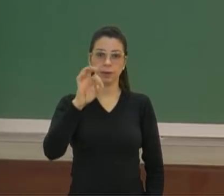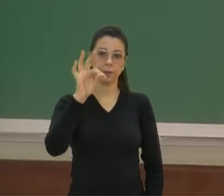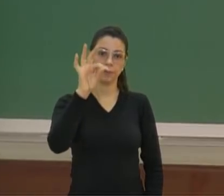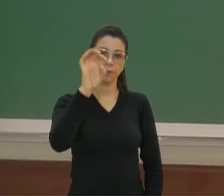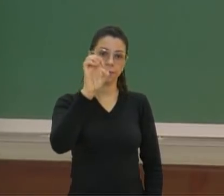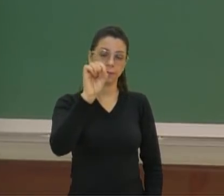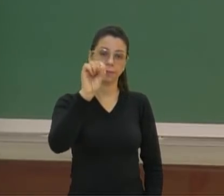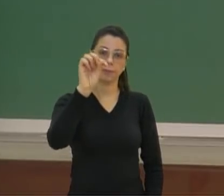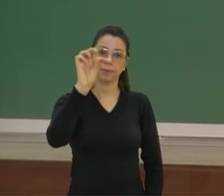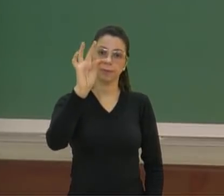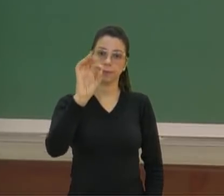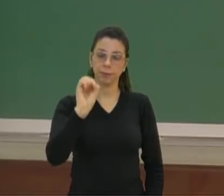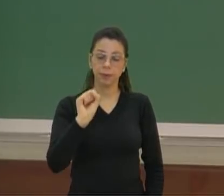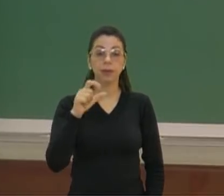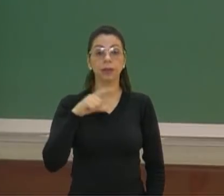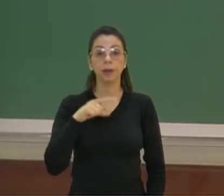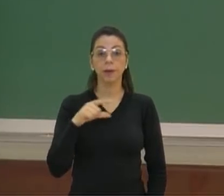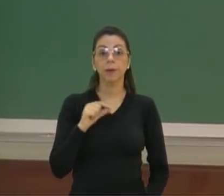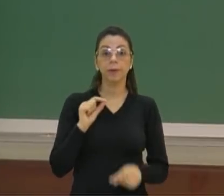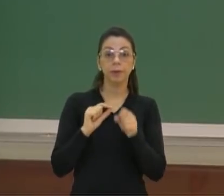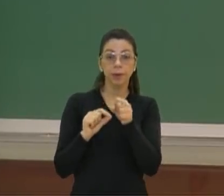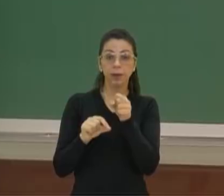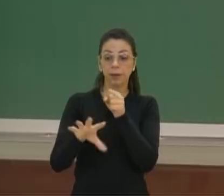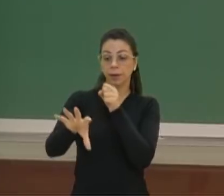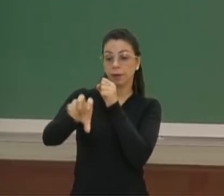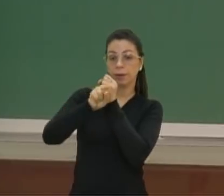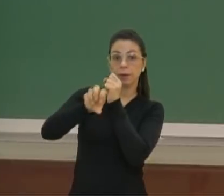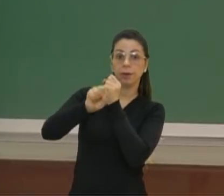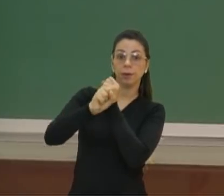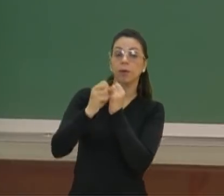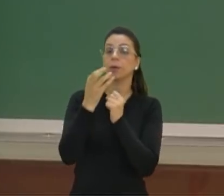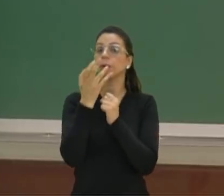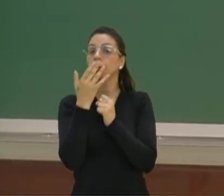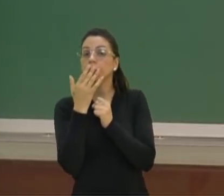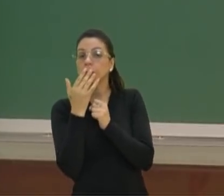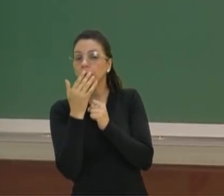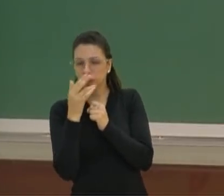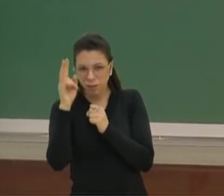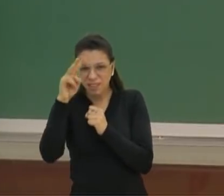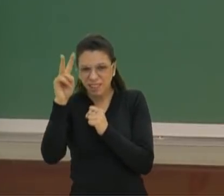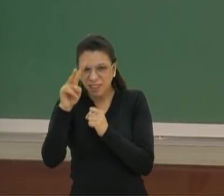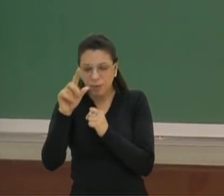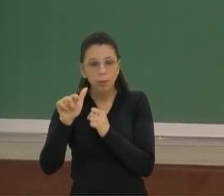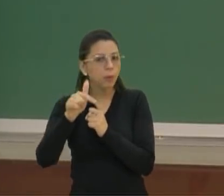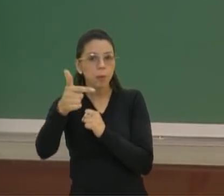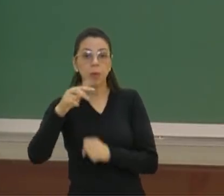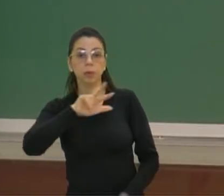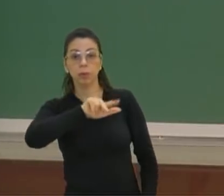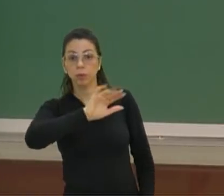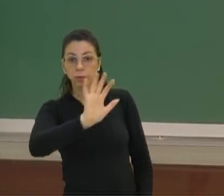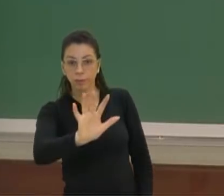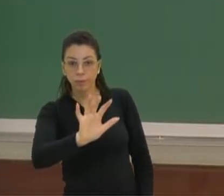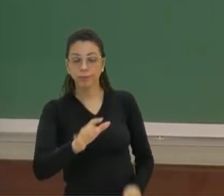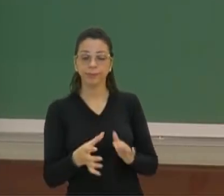estava associado à captura de cores e o outro não? Você lembra? Se esqueceu, a gente vai relembrar hoje. Então,